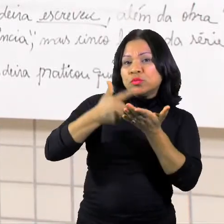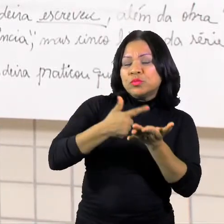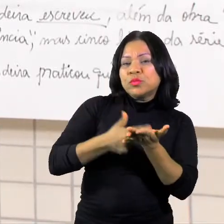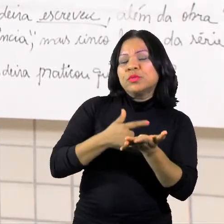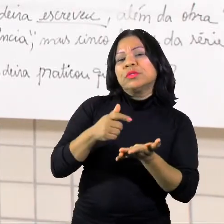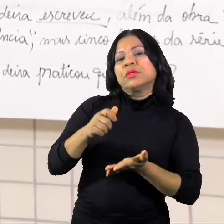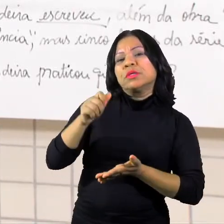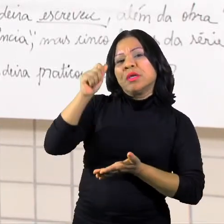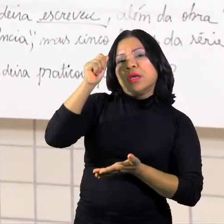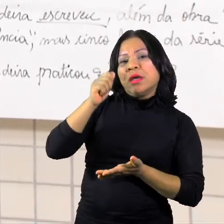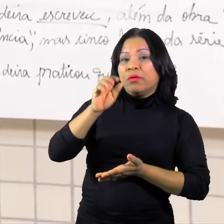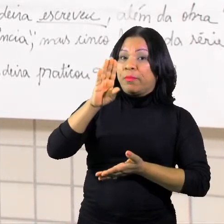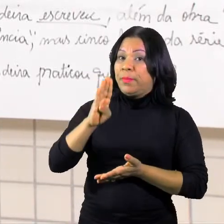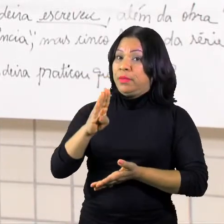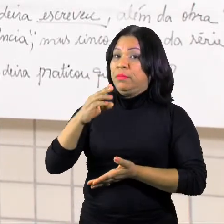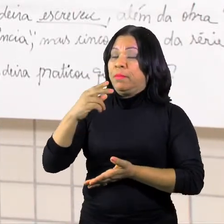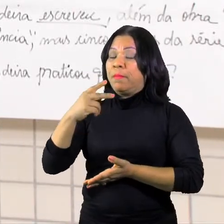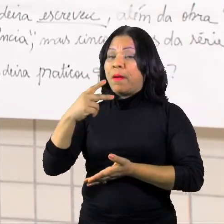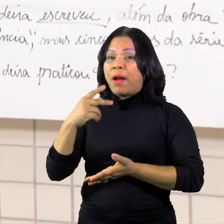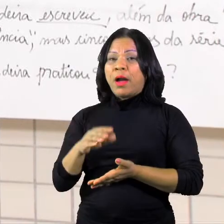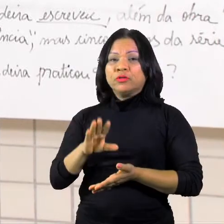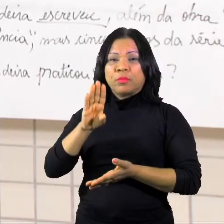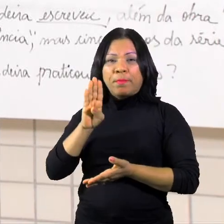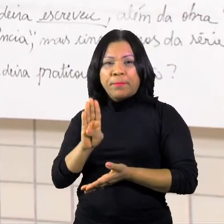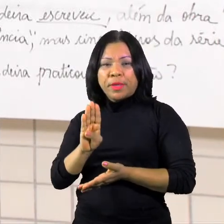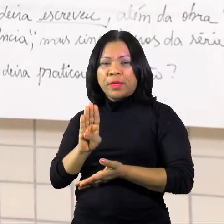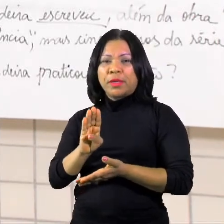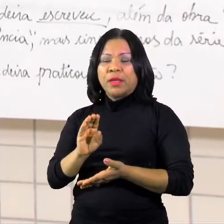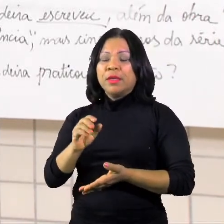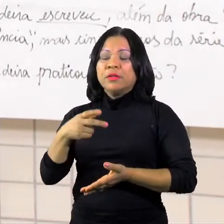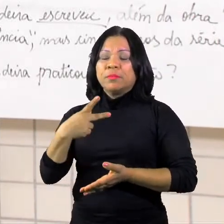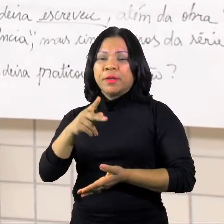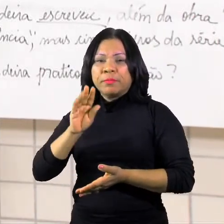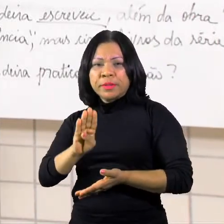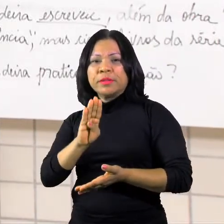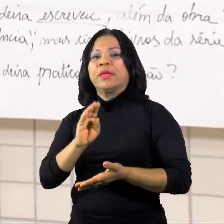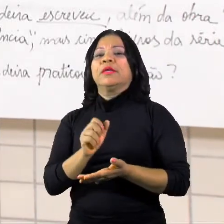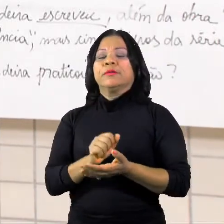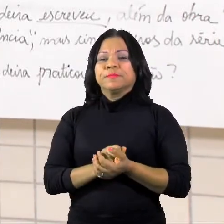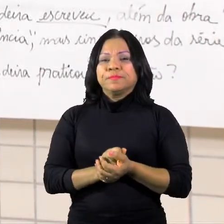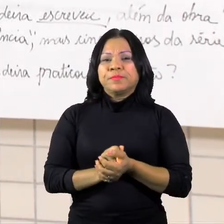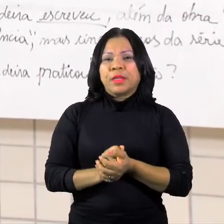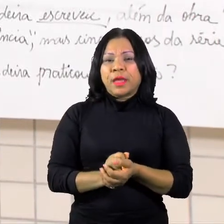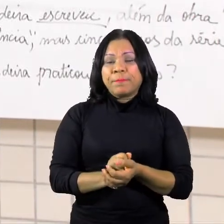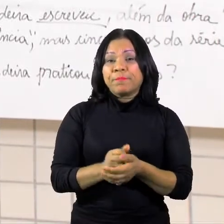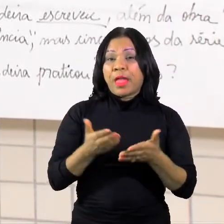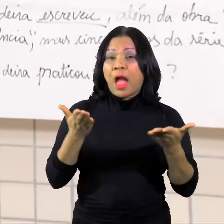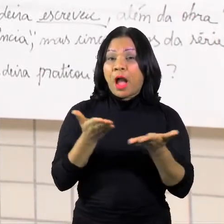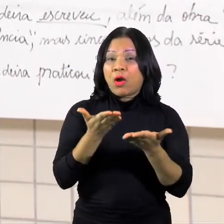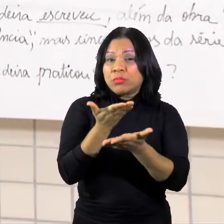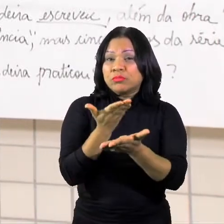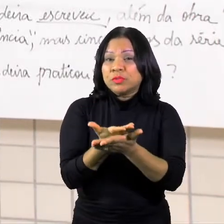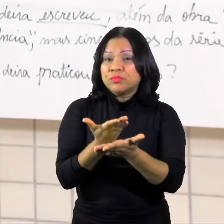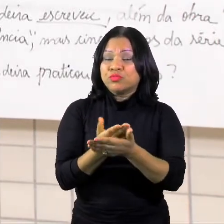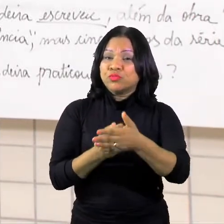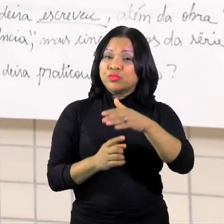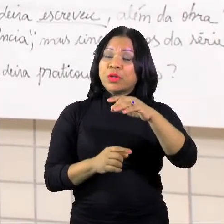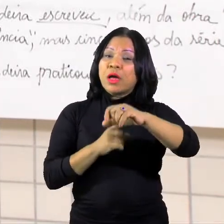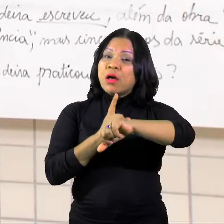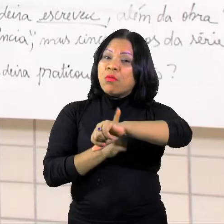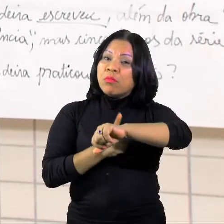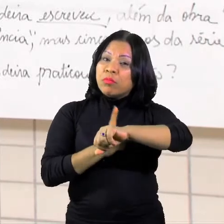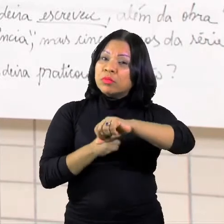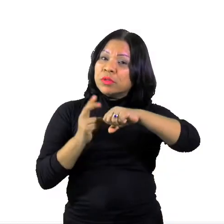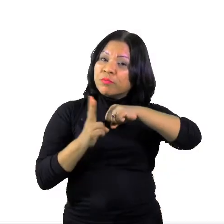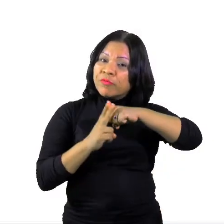Obediência. Nós vamos agora estudar os modos e tempos verbais. Na tela para mim, por favor, modos e